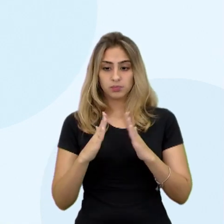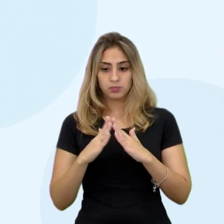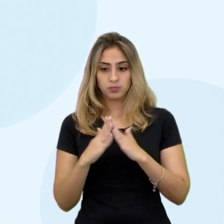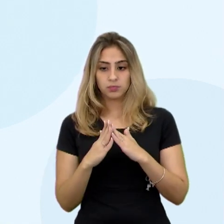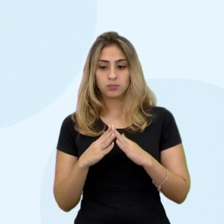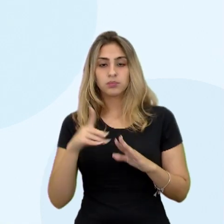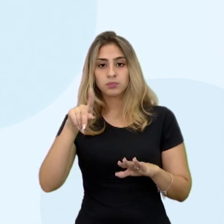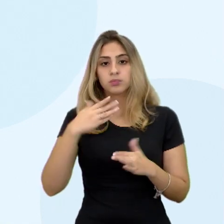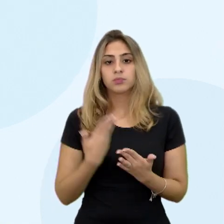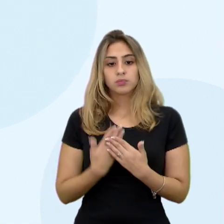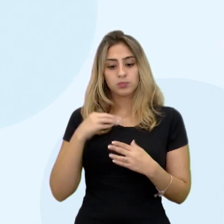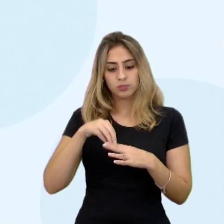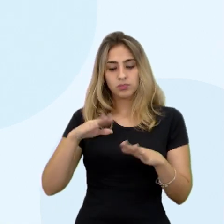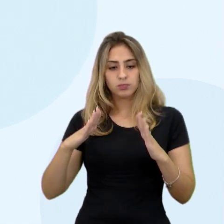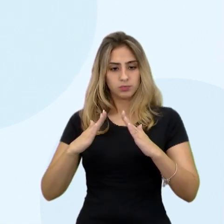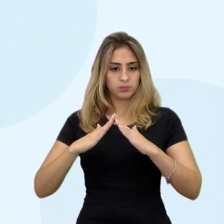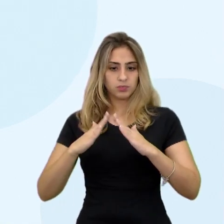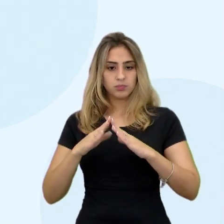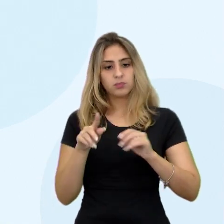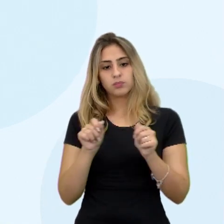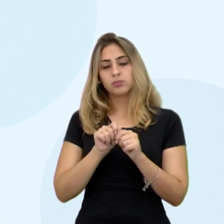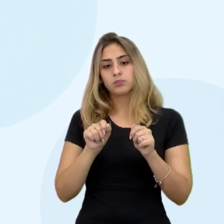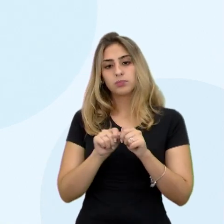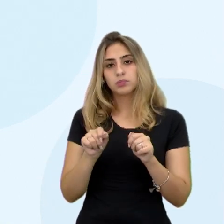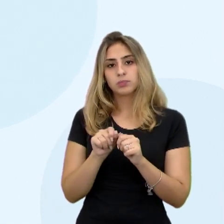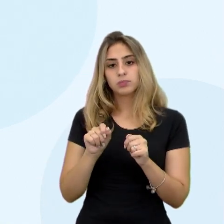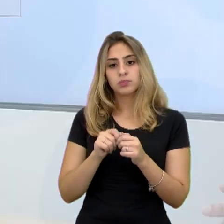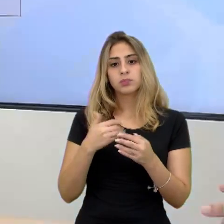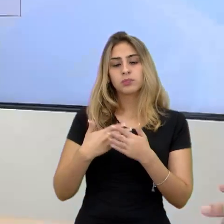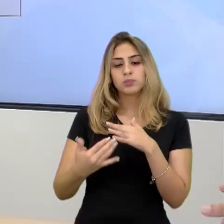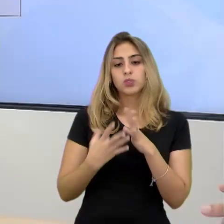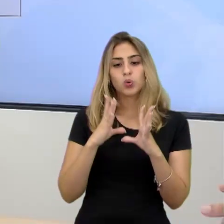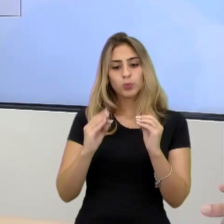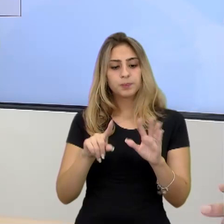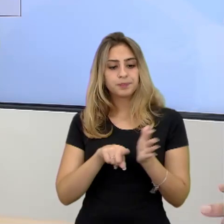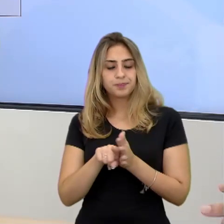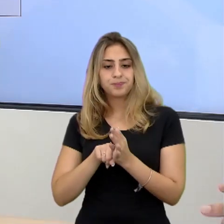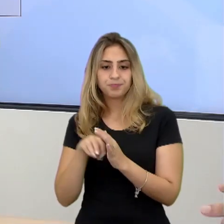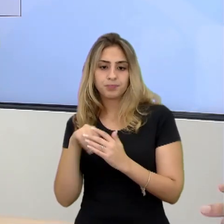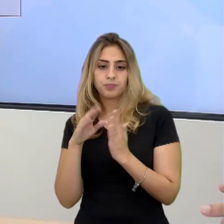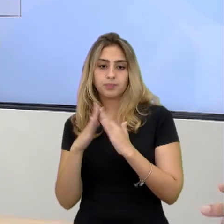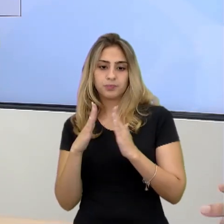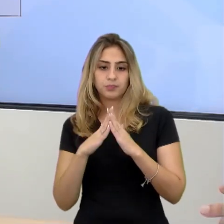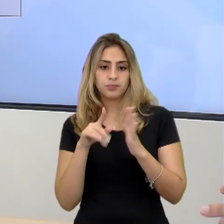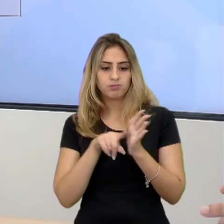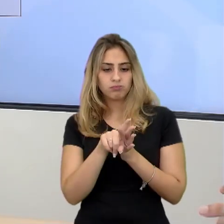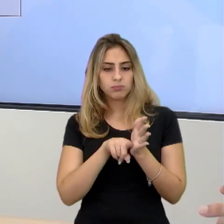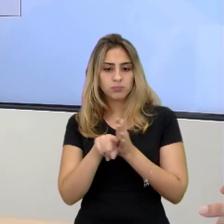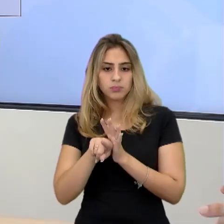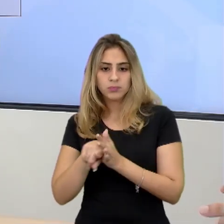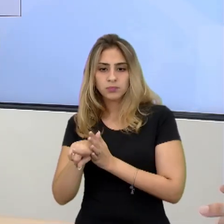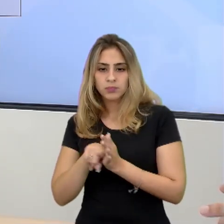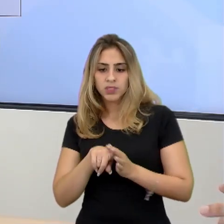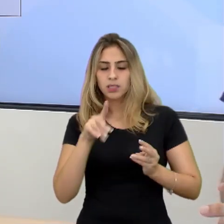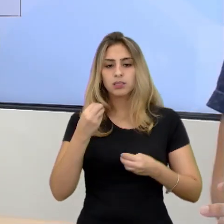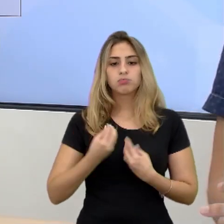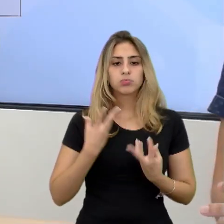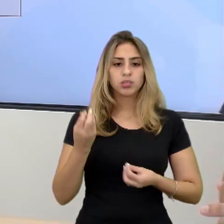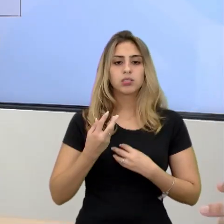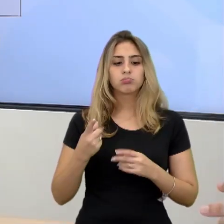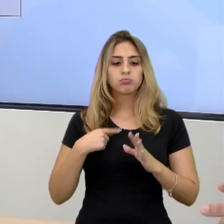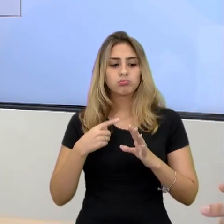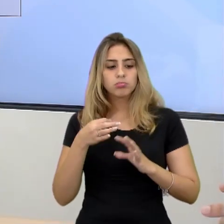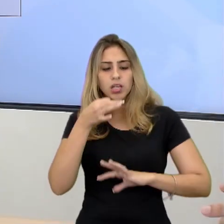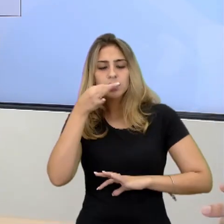ele estuda em casa, ele faz toda a pesquisa em casa, ele pesquisa, ele levanta esses dados de maneira